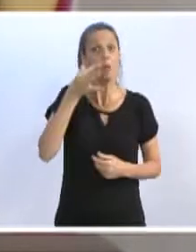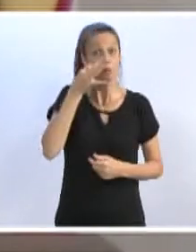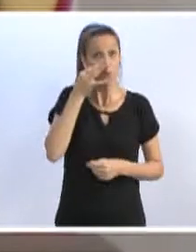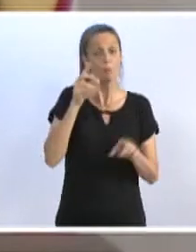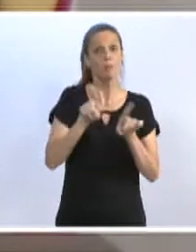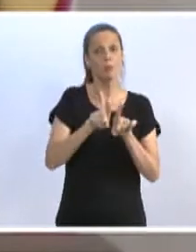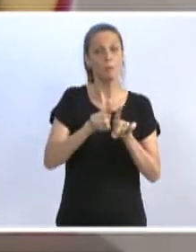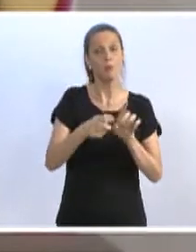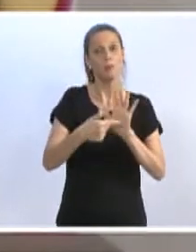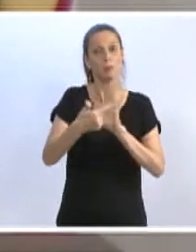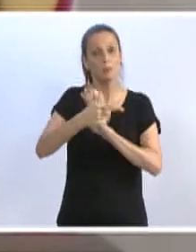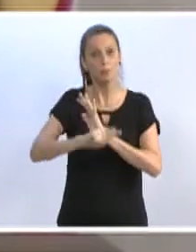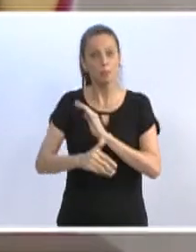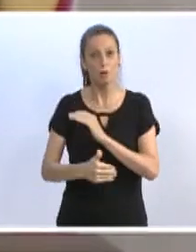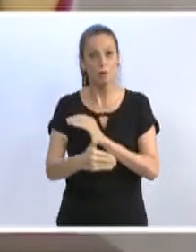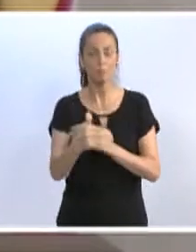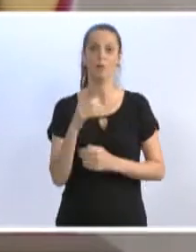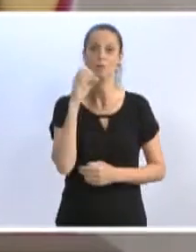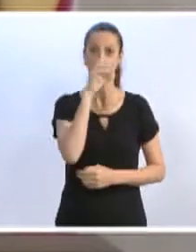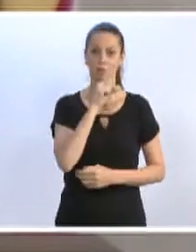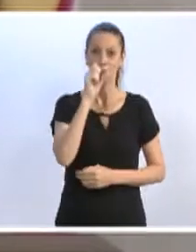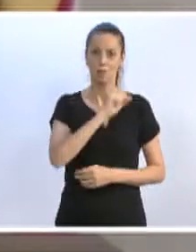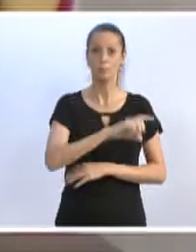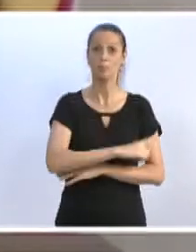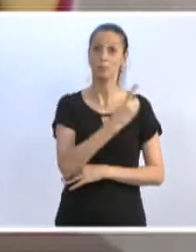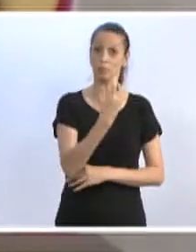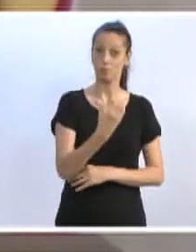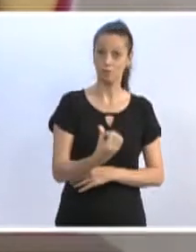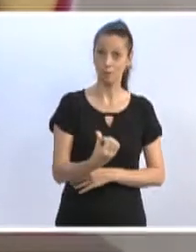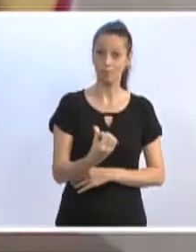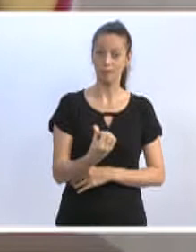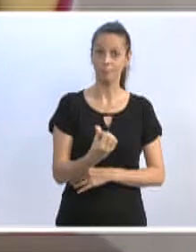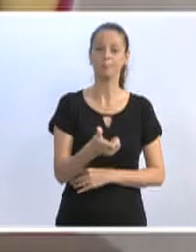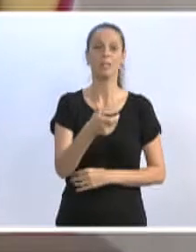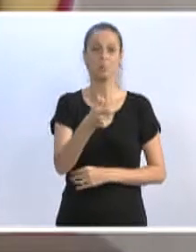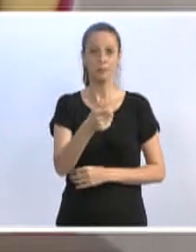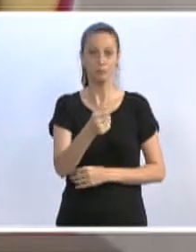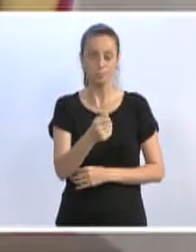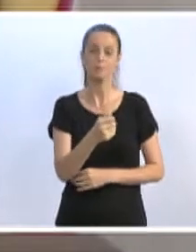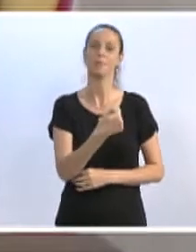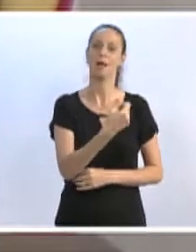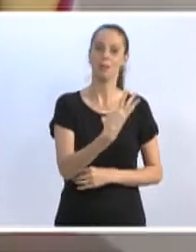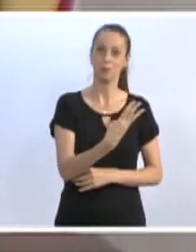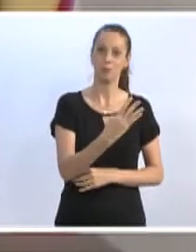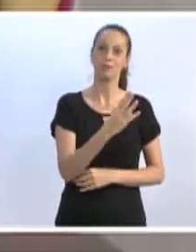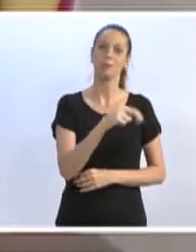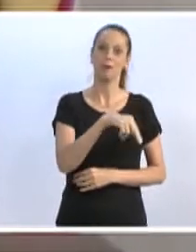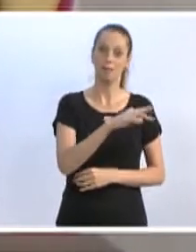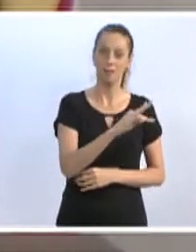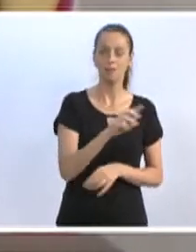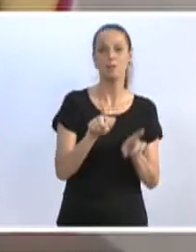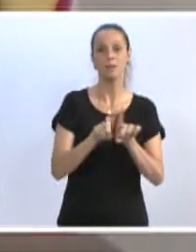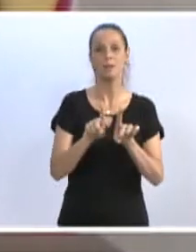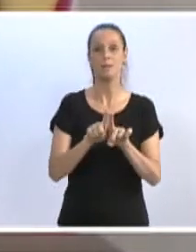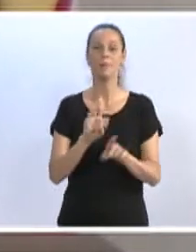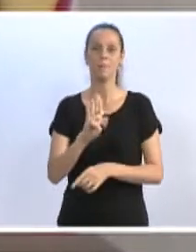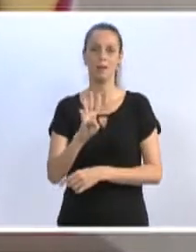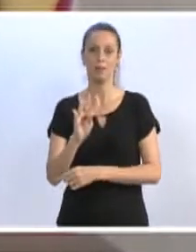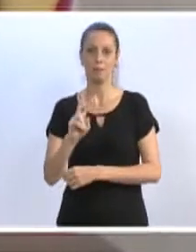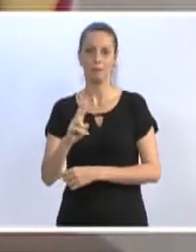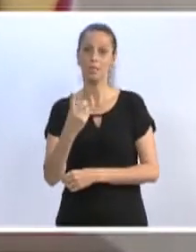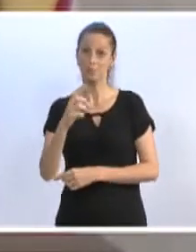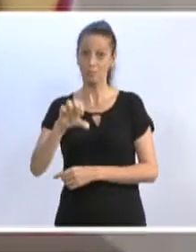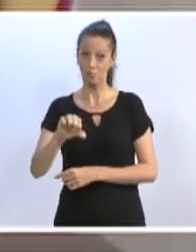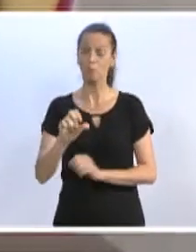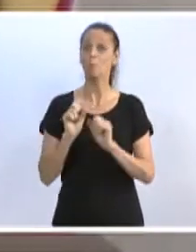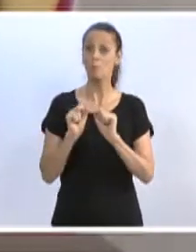será reprisada no próximo sábado, dia 16, pelos canais 14 da NET e 19 da BTV. Também